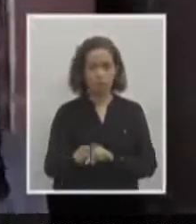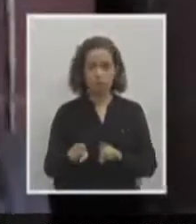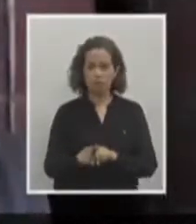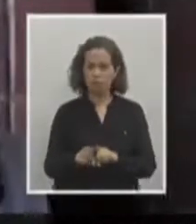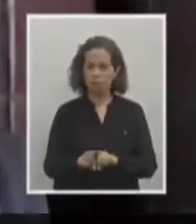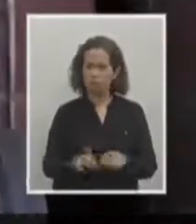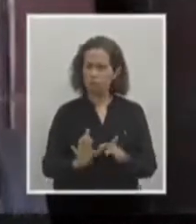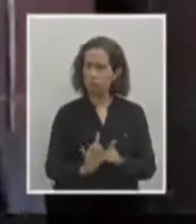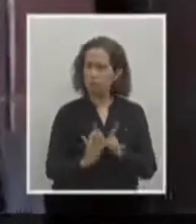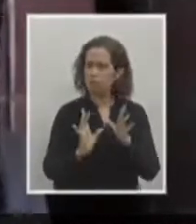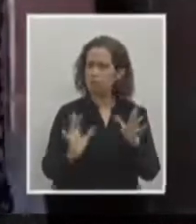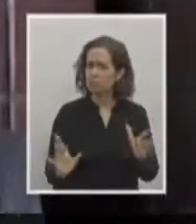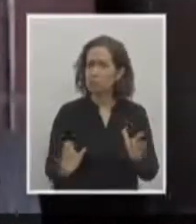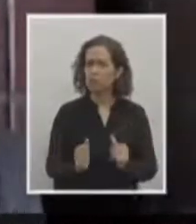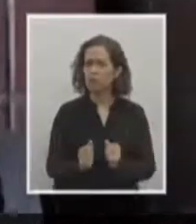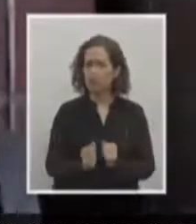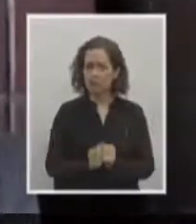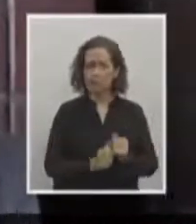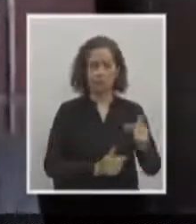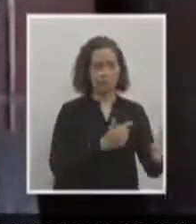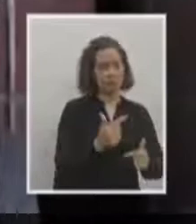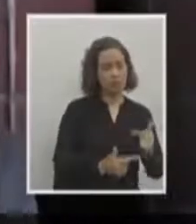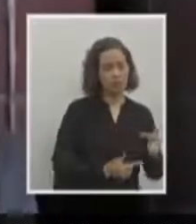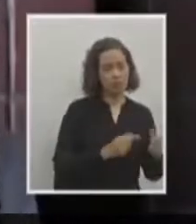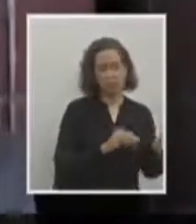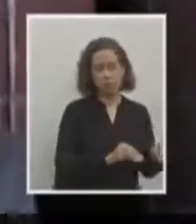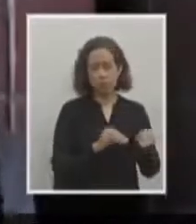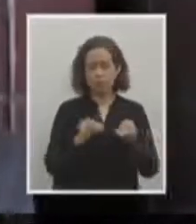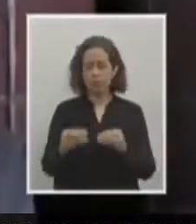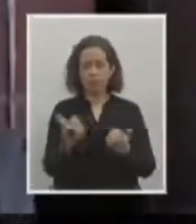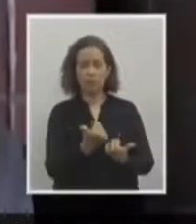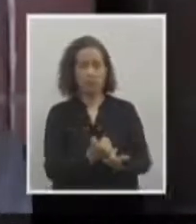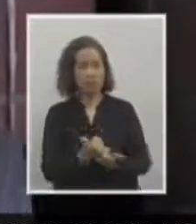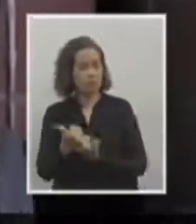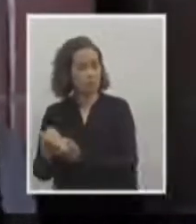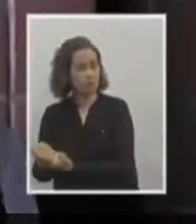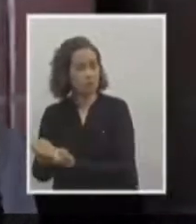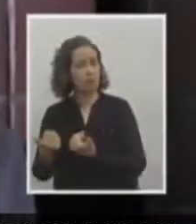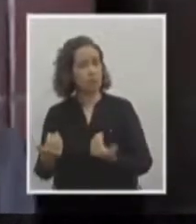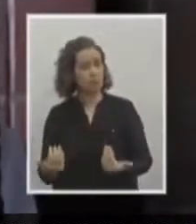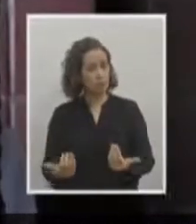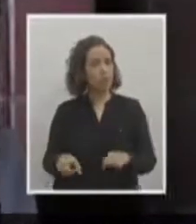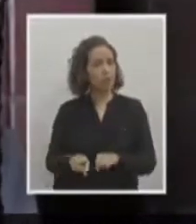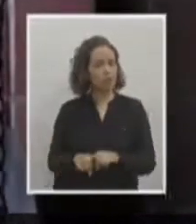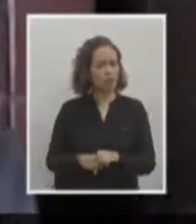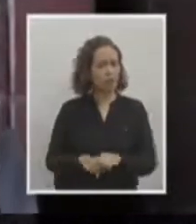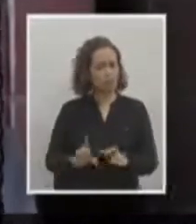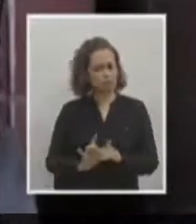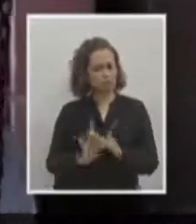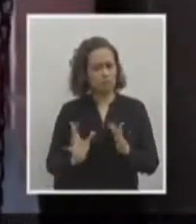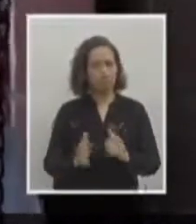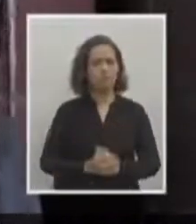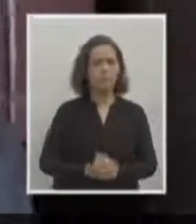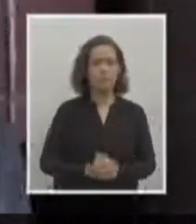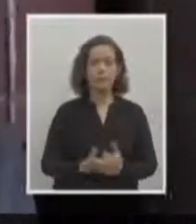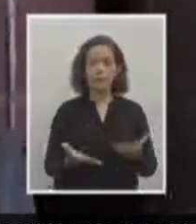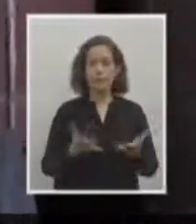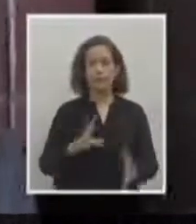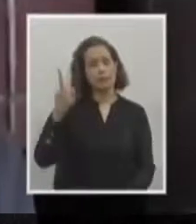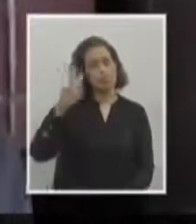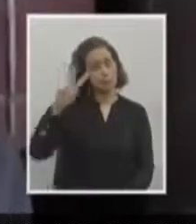cargo para situação de apoio, para o cargo, pela função de apoio. Eu gostaria de te lembrar